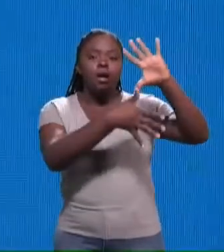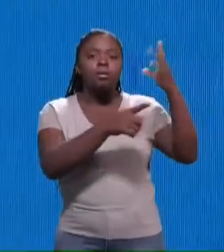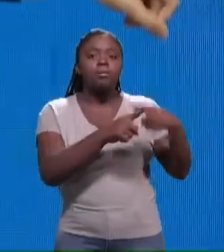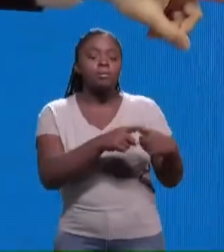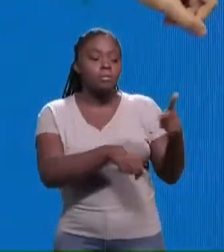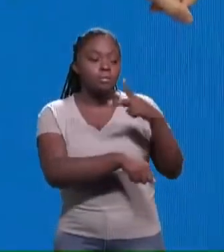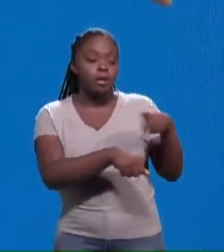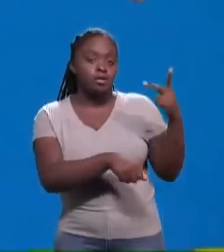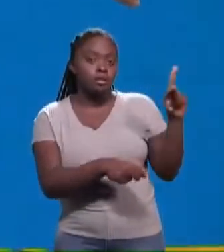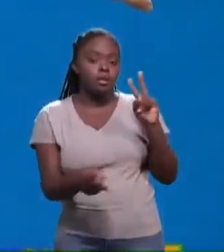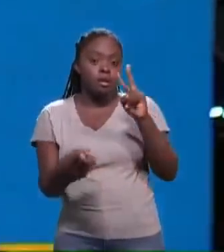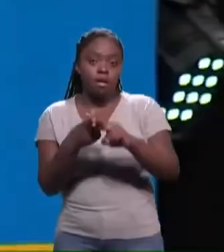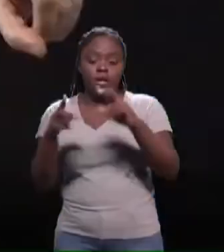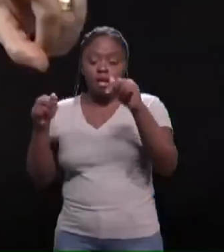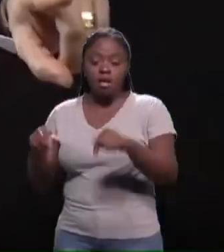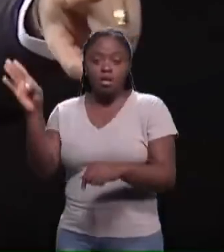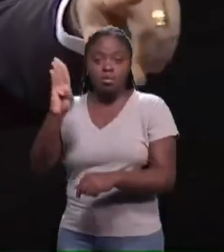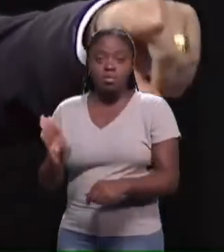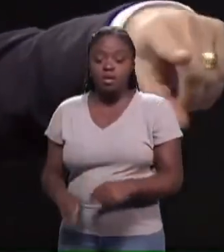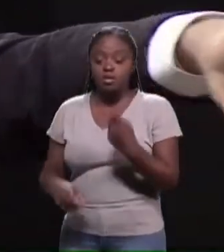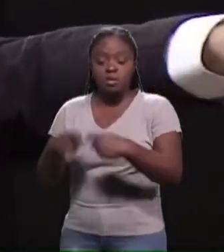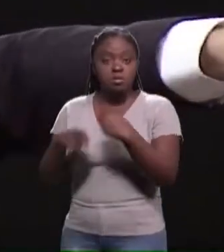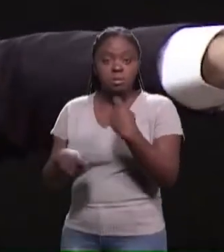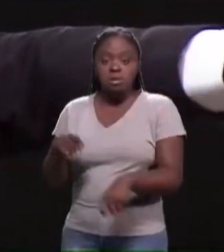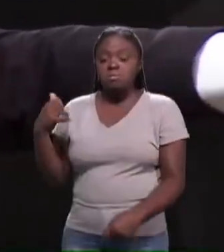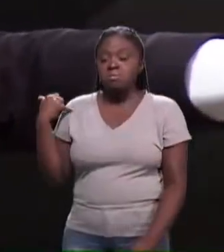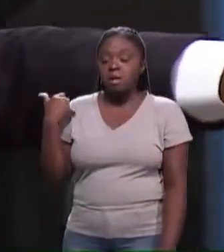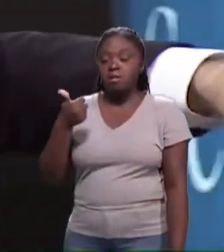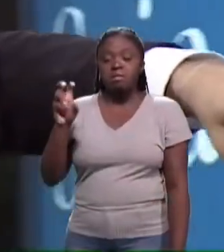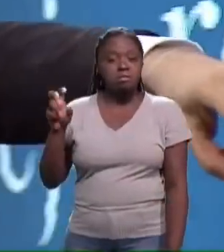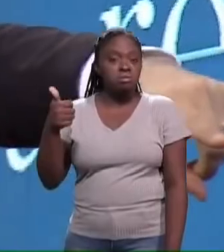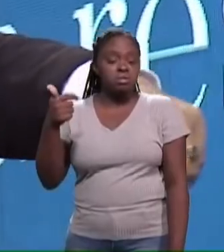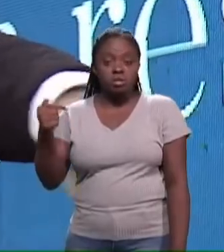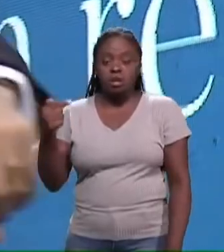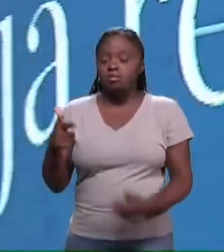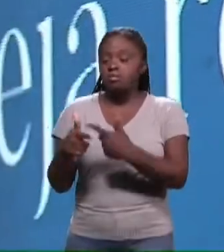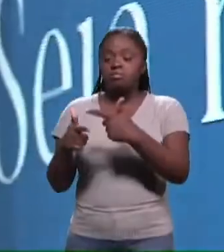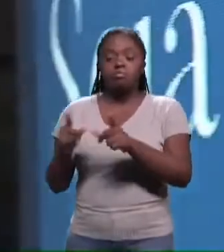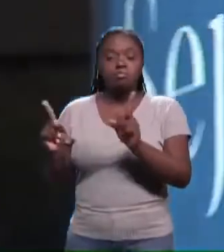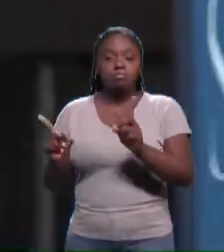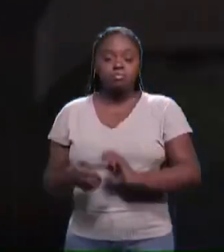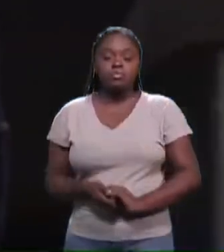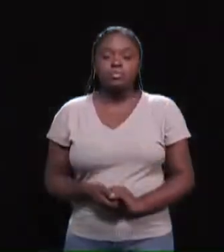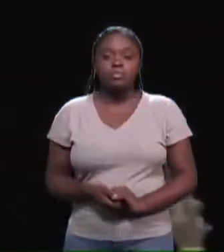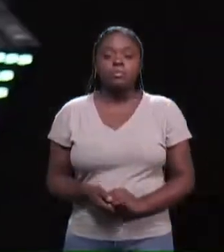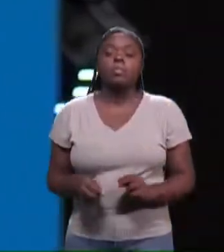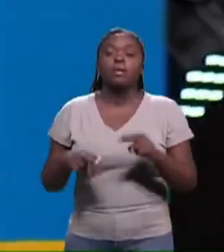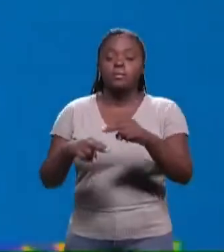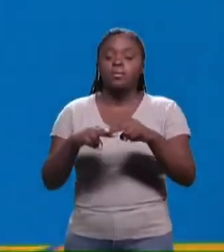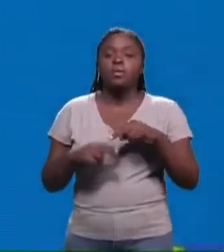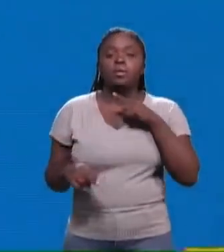cadeia. Aqui no Brasil, ter relação sexual com meninas de 15, 16, 17 não tem problema. Por isso que vai ter